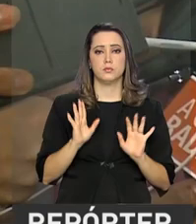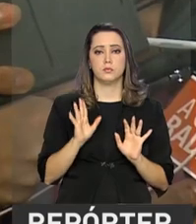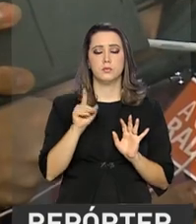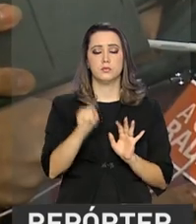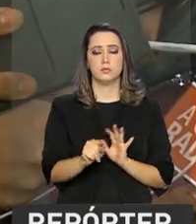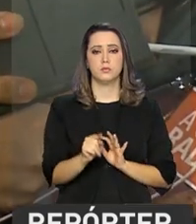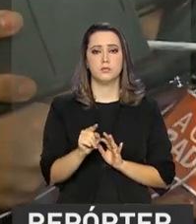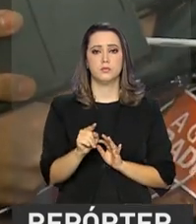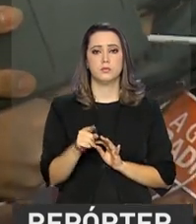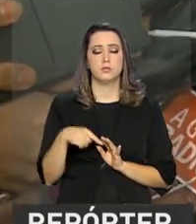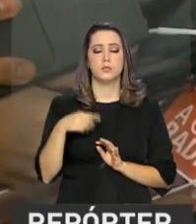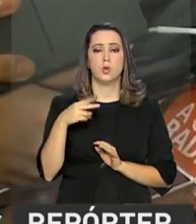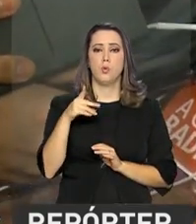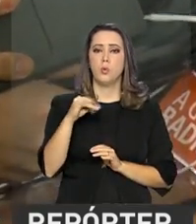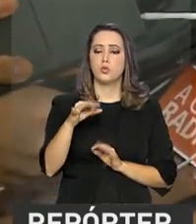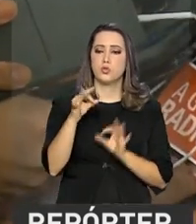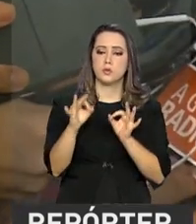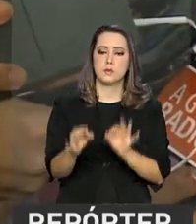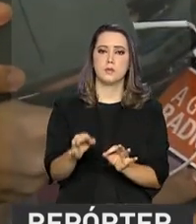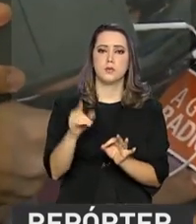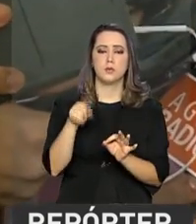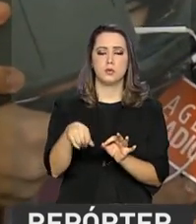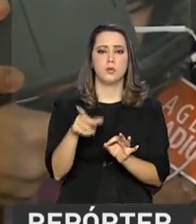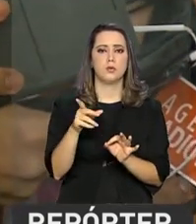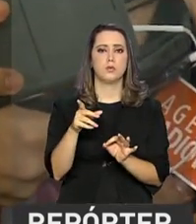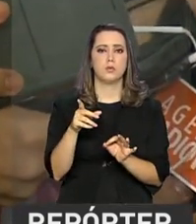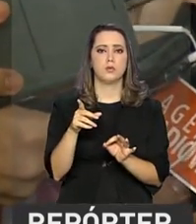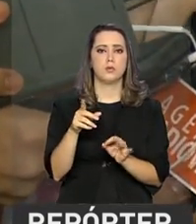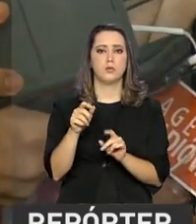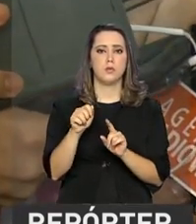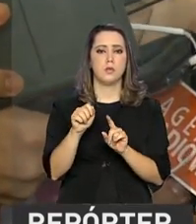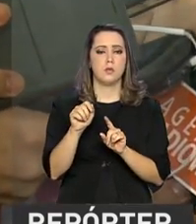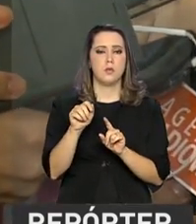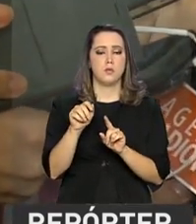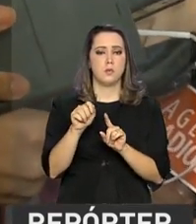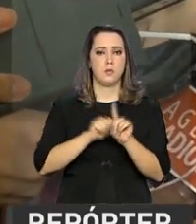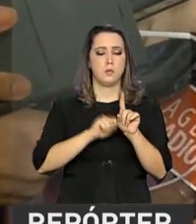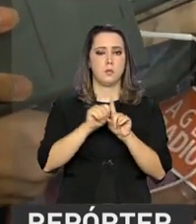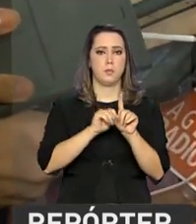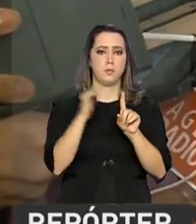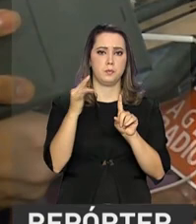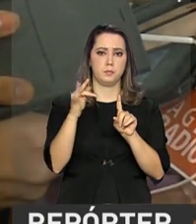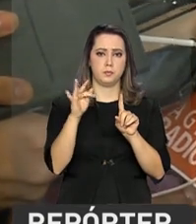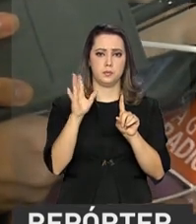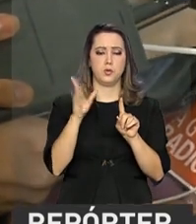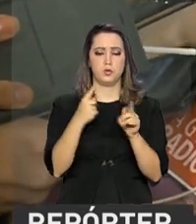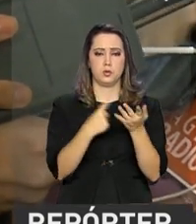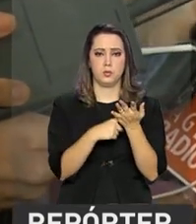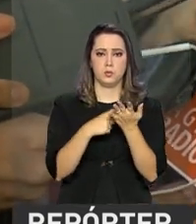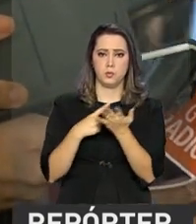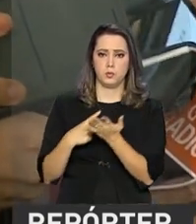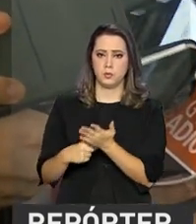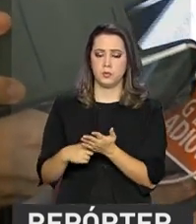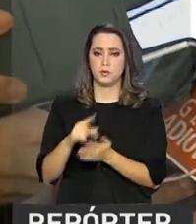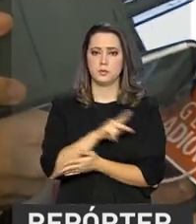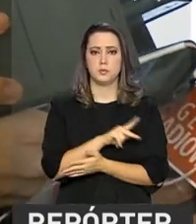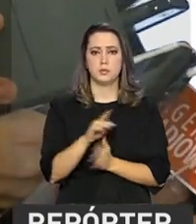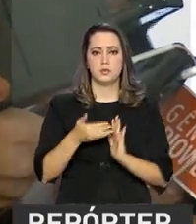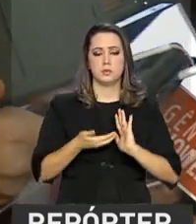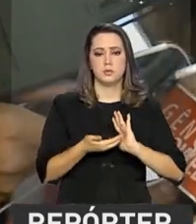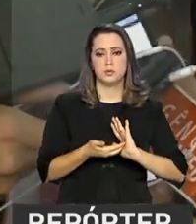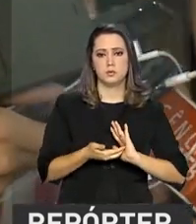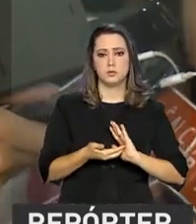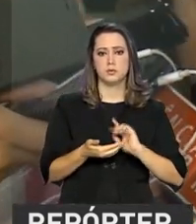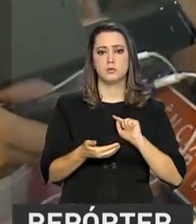501 a data correta é de fato no meio de fevereiro acertamos o ar com o presidente da casa rodrigo